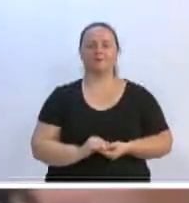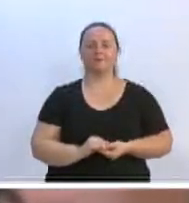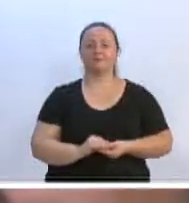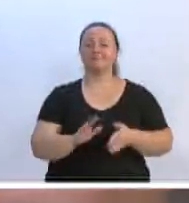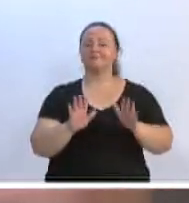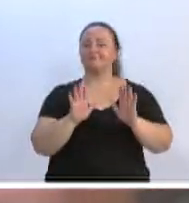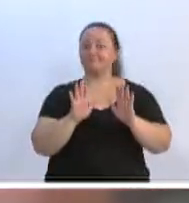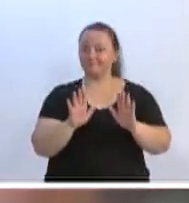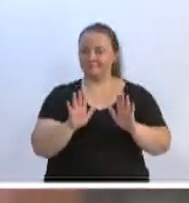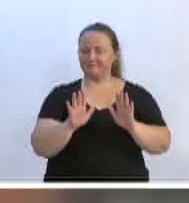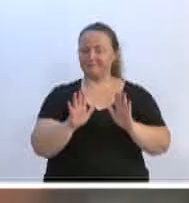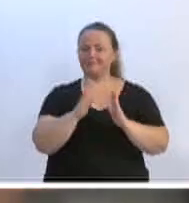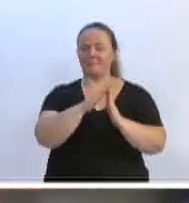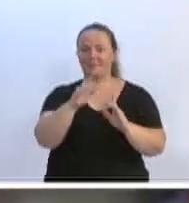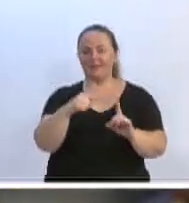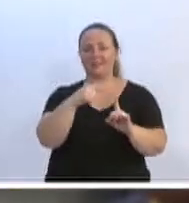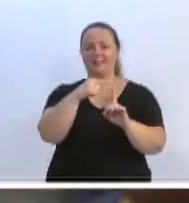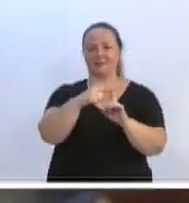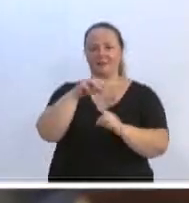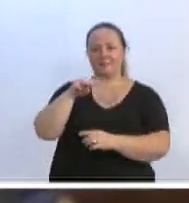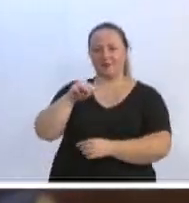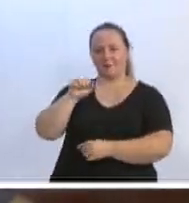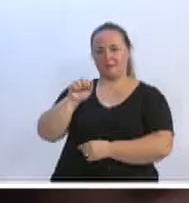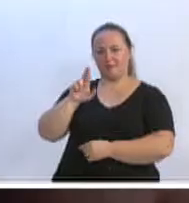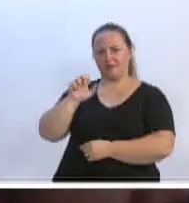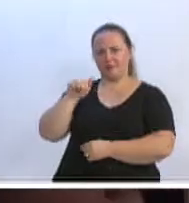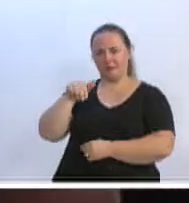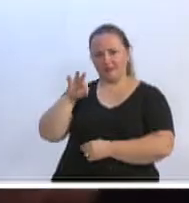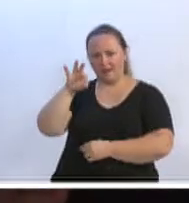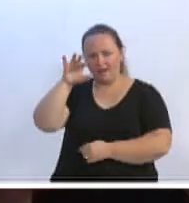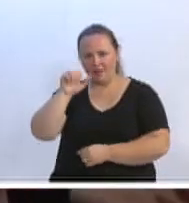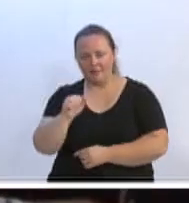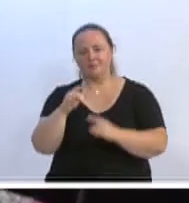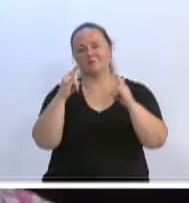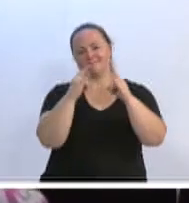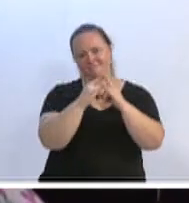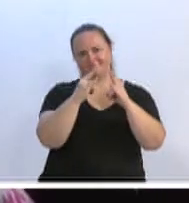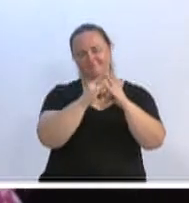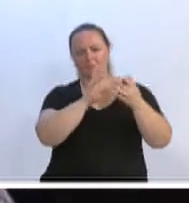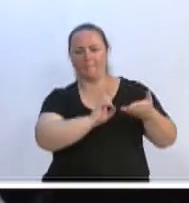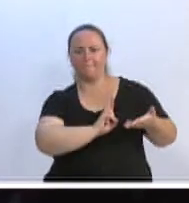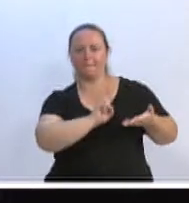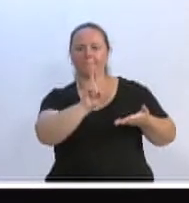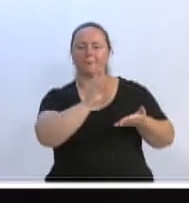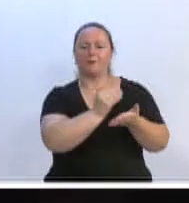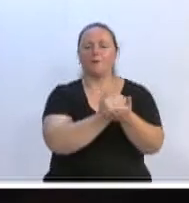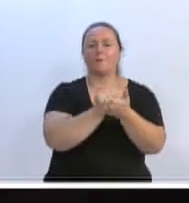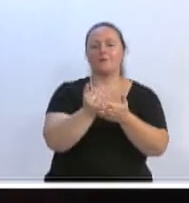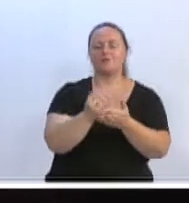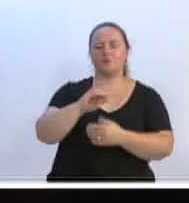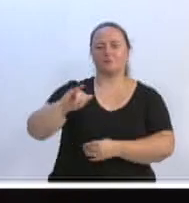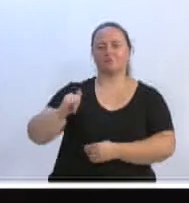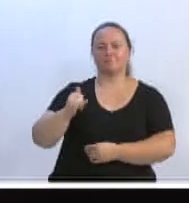Todavia, a Igreja Cristã Maranata, como instituição religiosa, nasceu em janeiro de